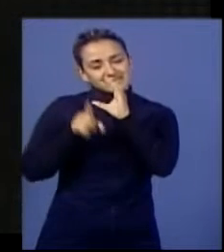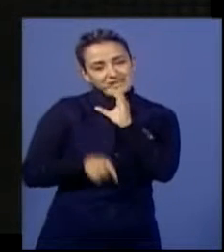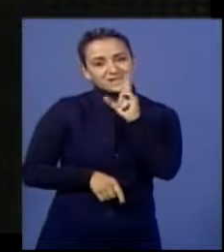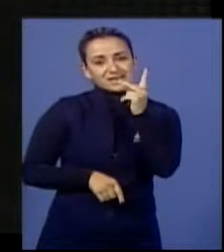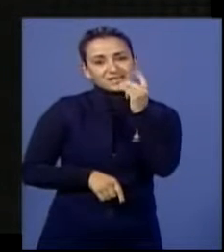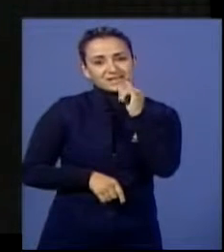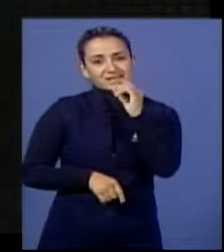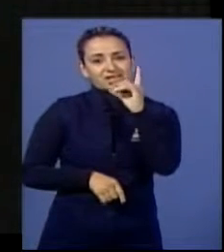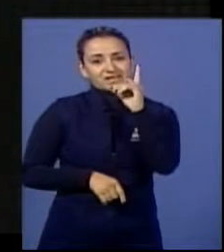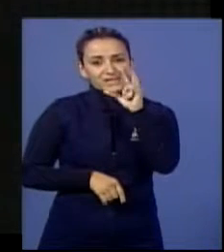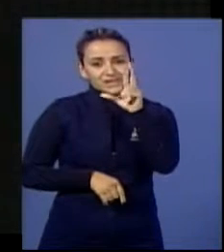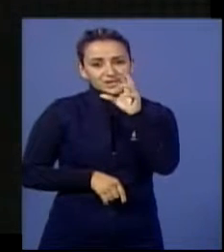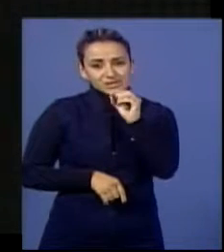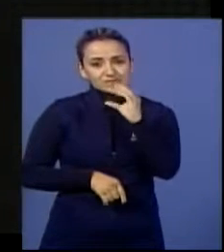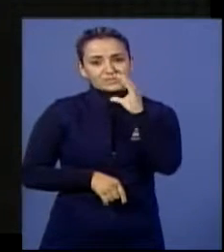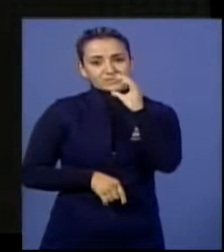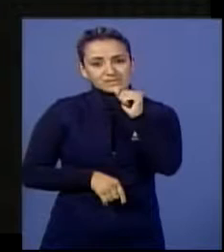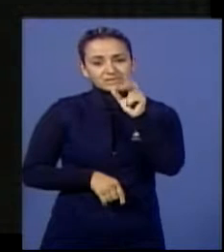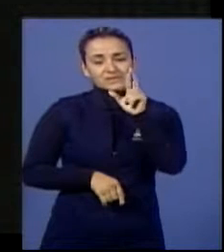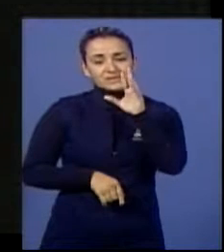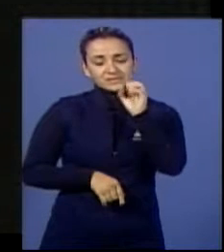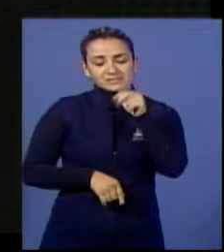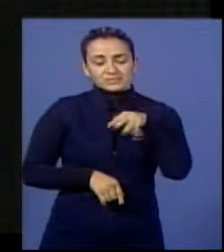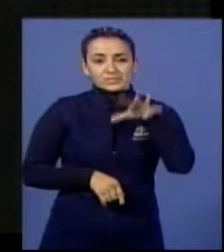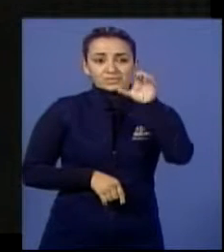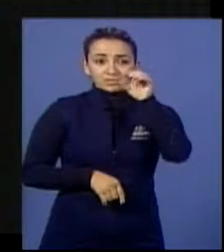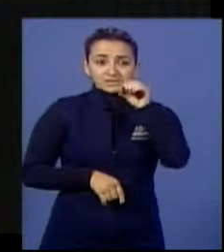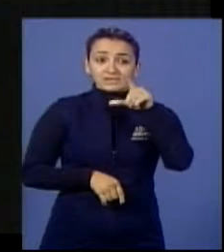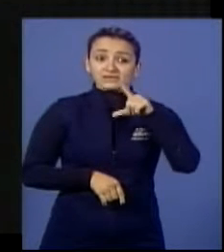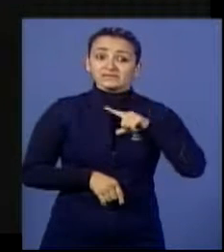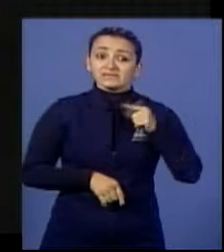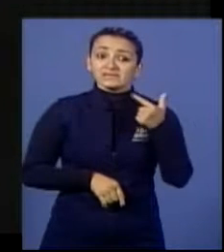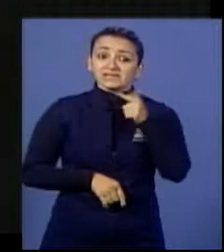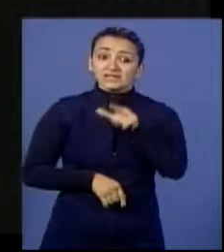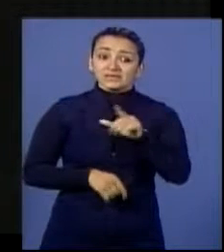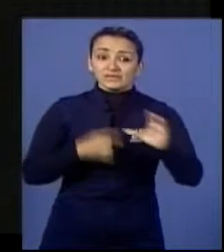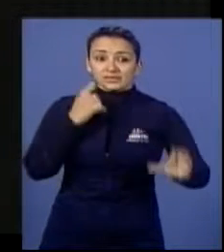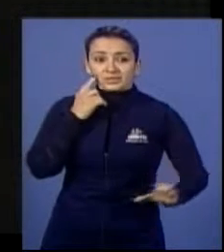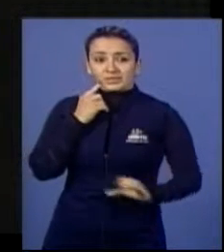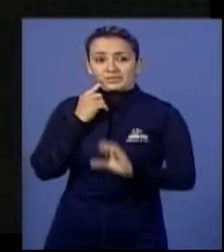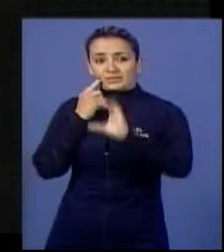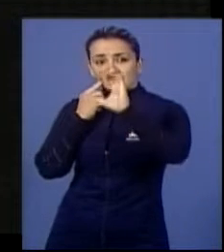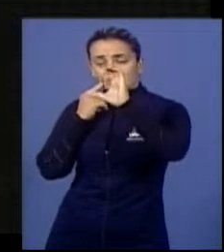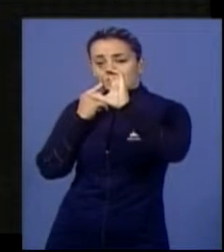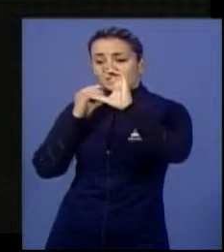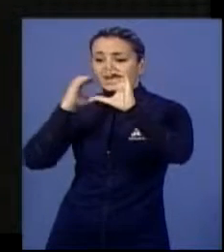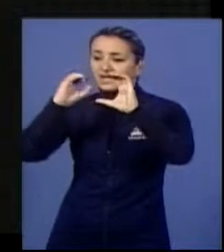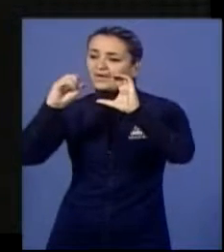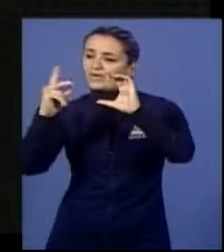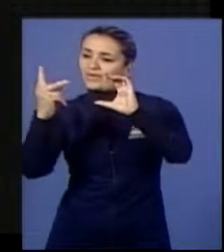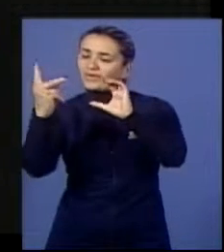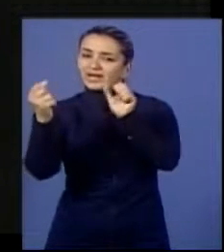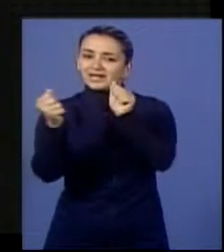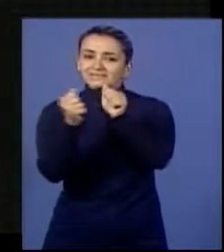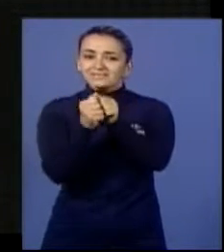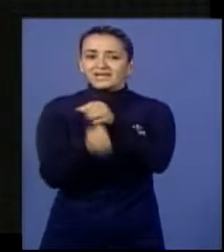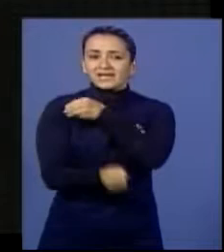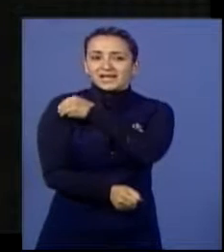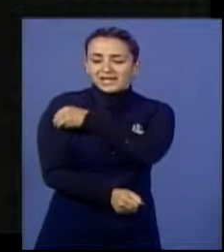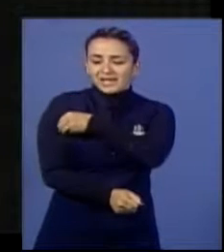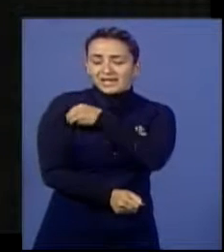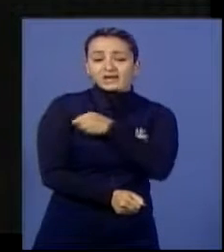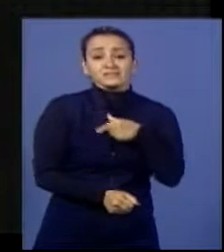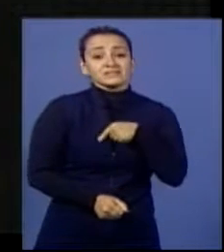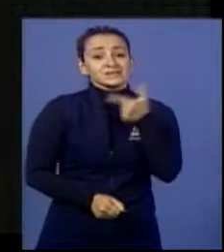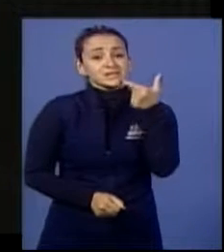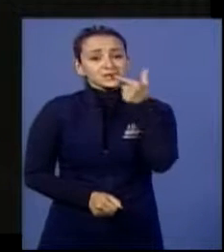existem os álcoois. Os álcoois têm OH ligado num carbono com ligação simples. Daí existe ácido carboxílico,